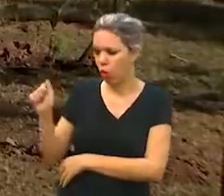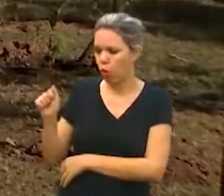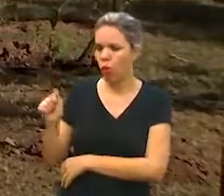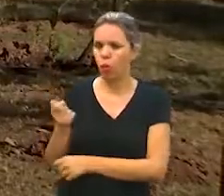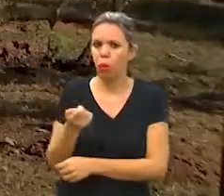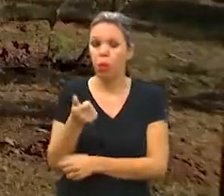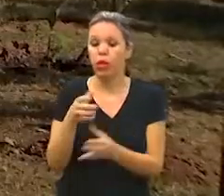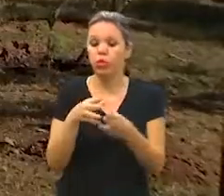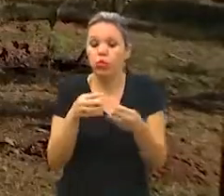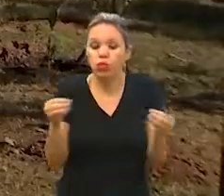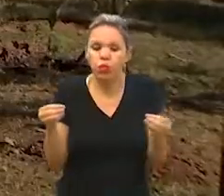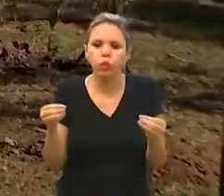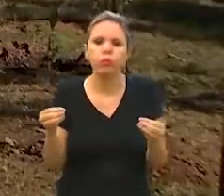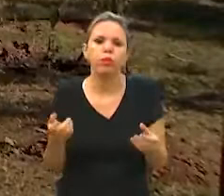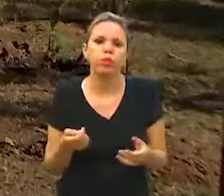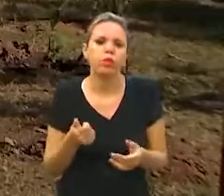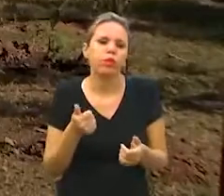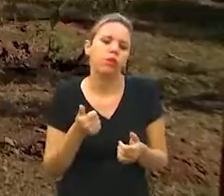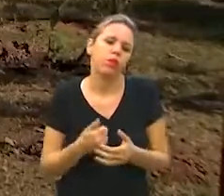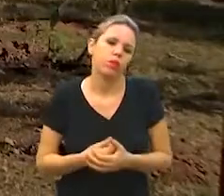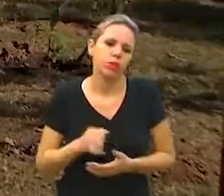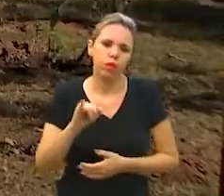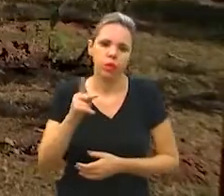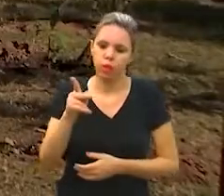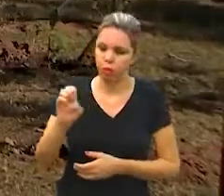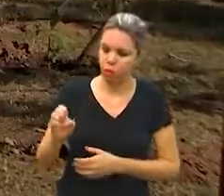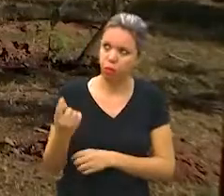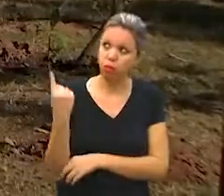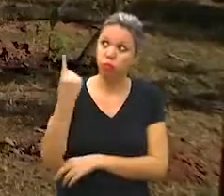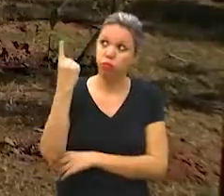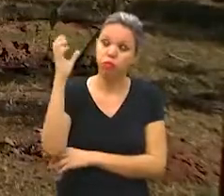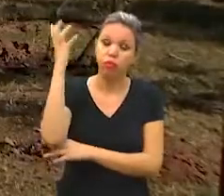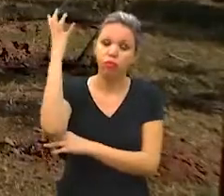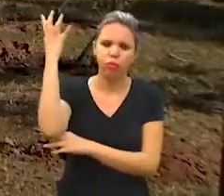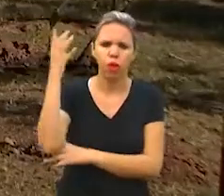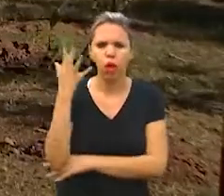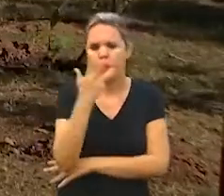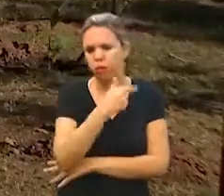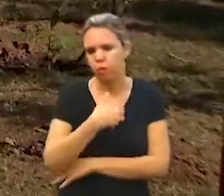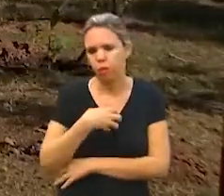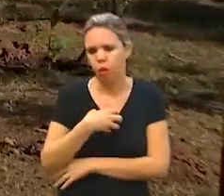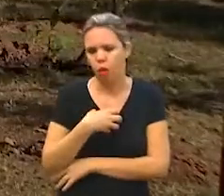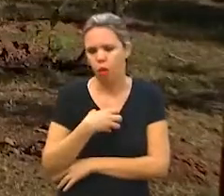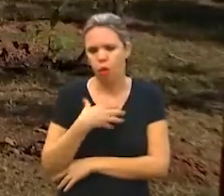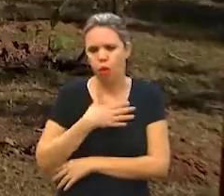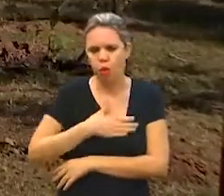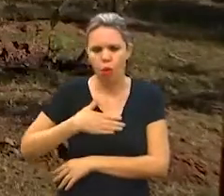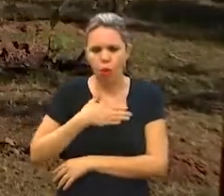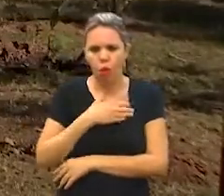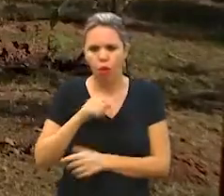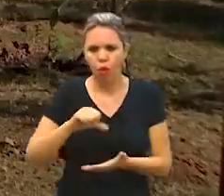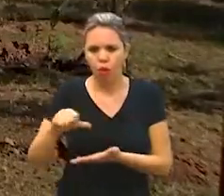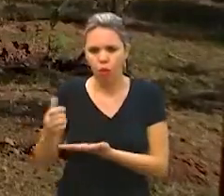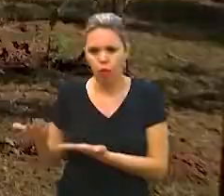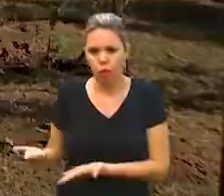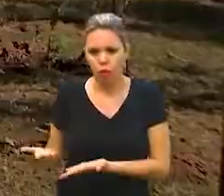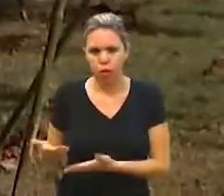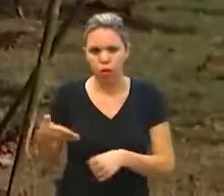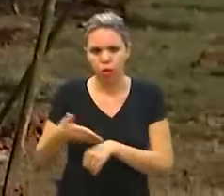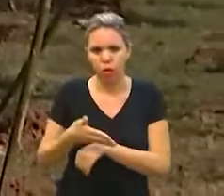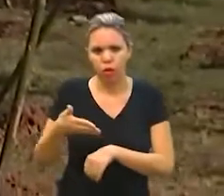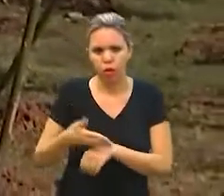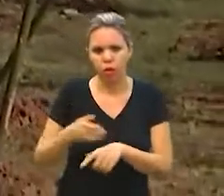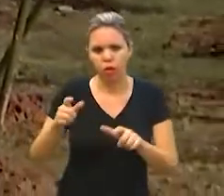hoje que está em extinção, né, a peroba, o ipê, né, então isso vai ser muito bom aqui para essa